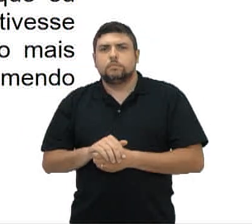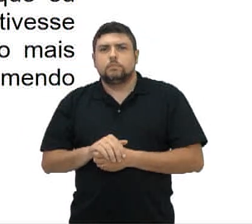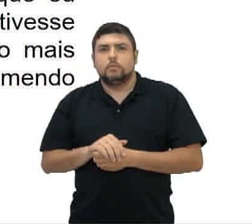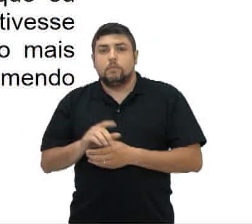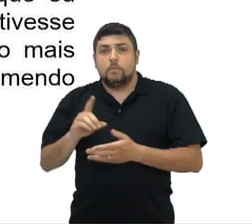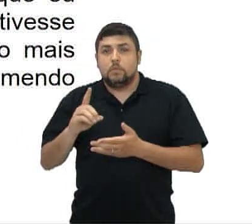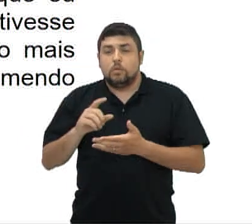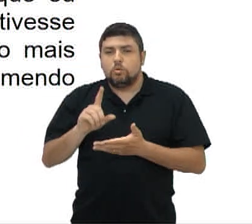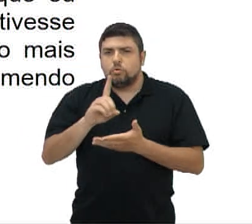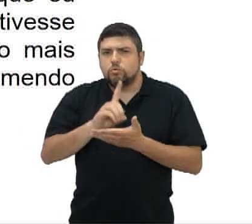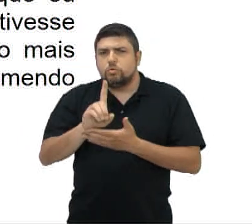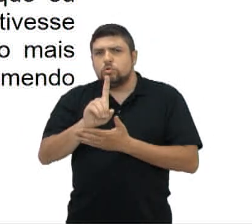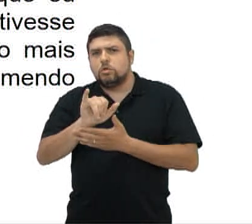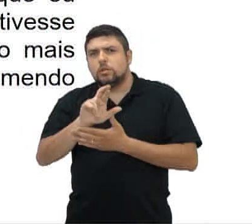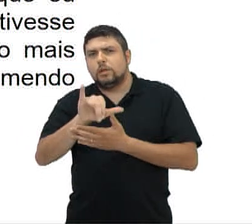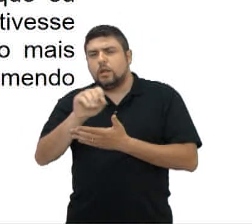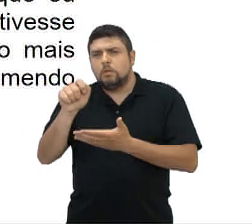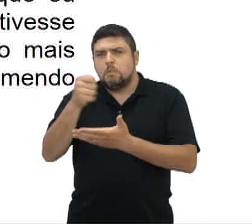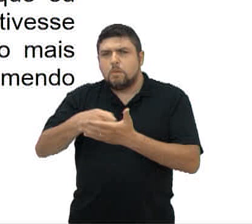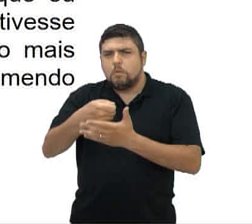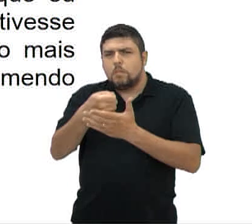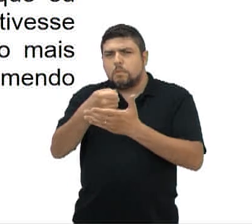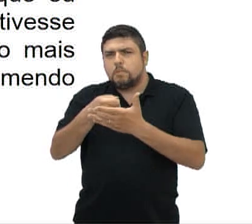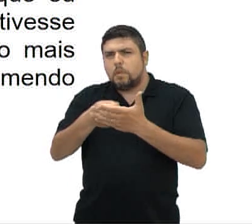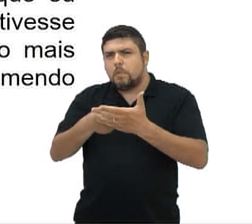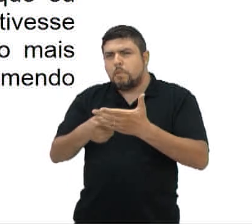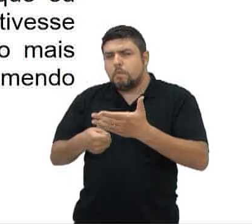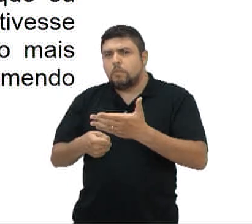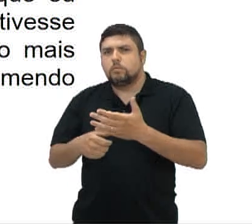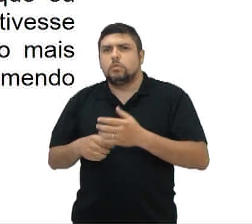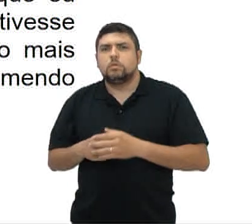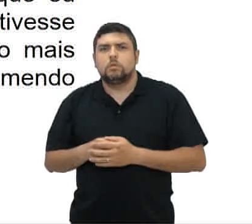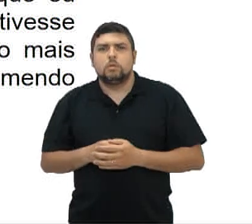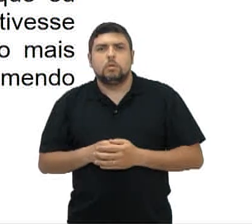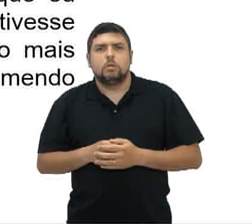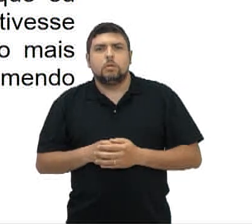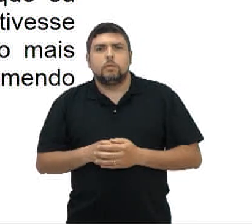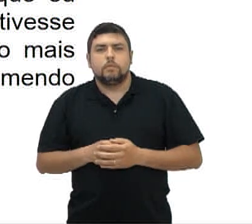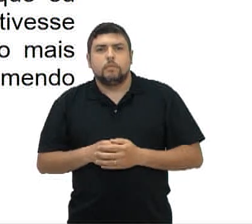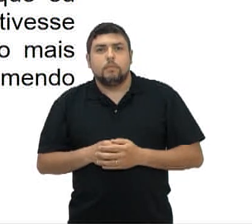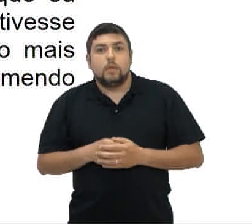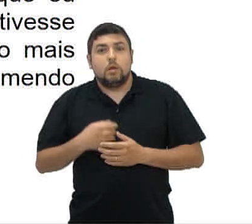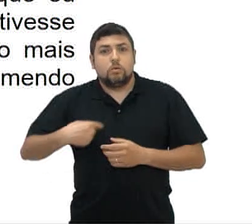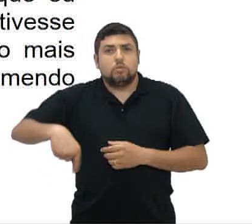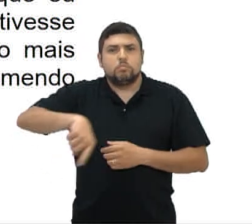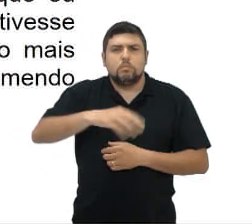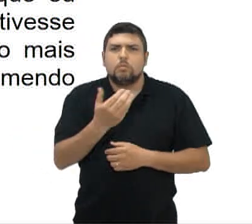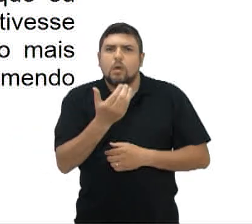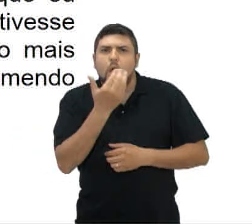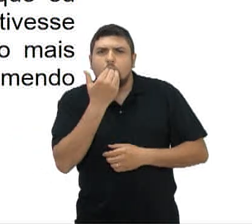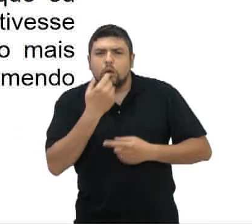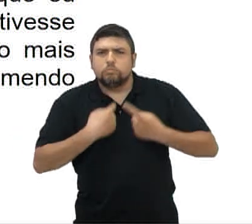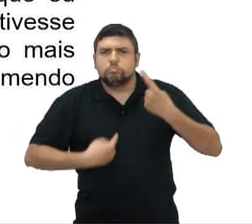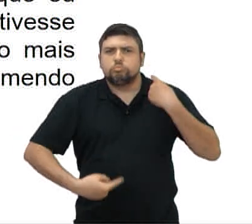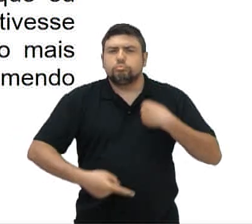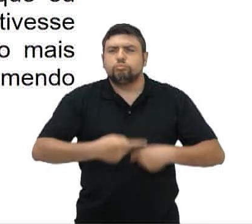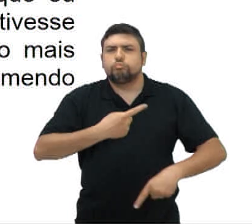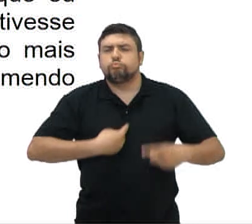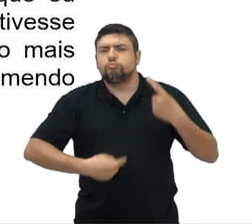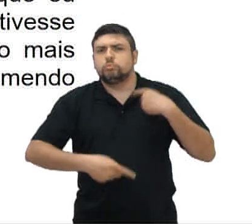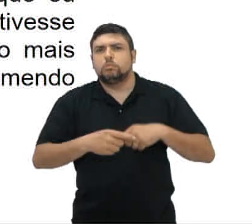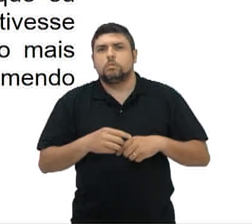pobreza. Que efeito surpreendente faz a comida no nosso organismo? Eu que antes de